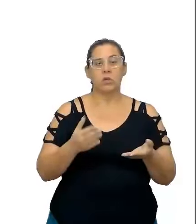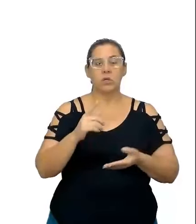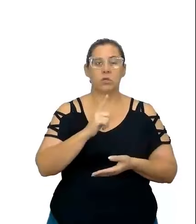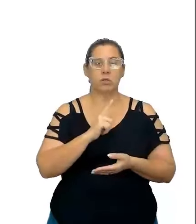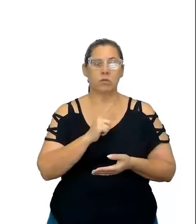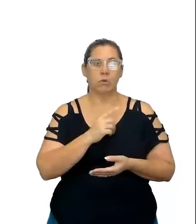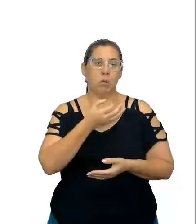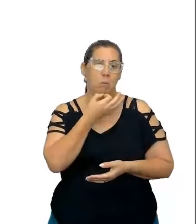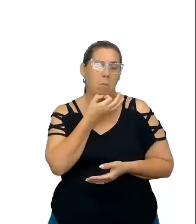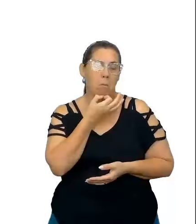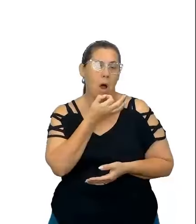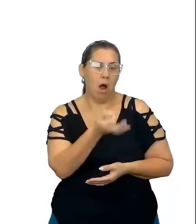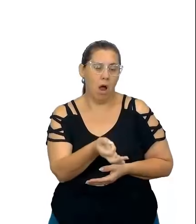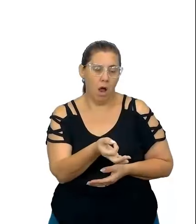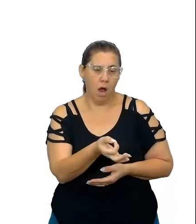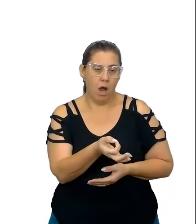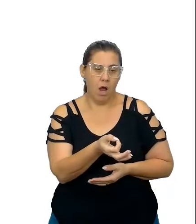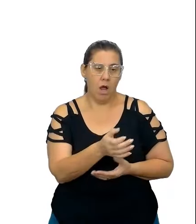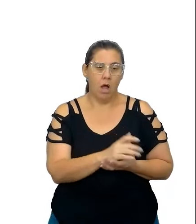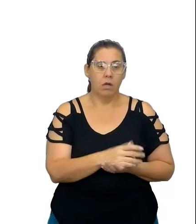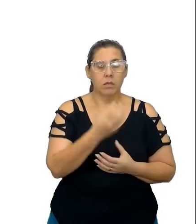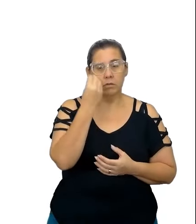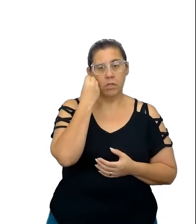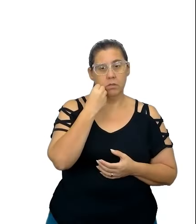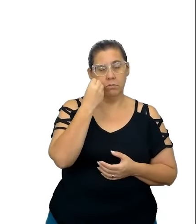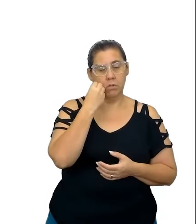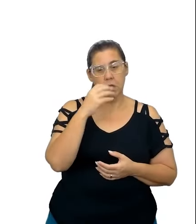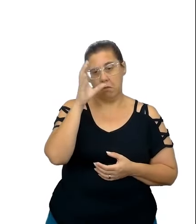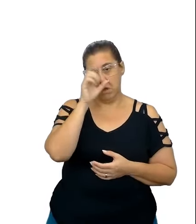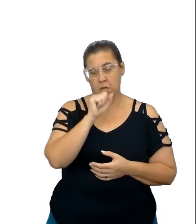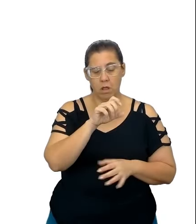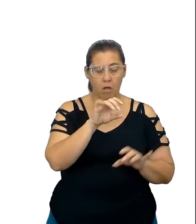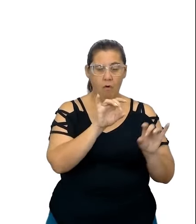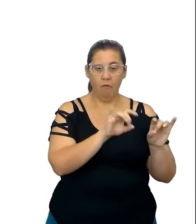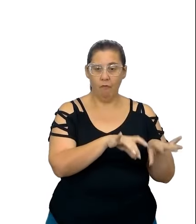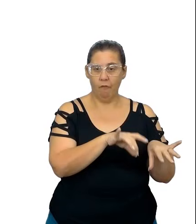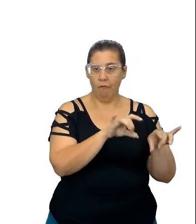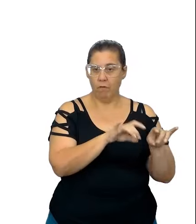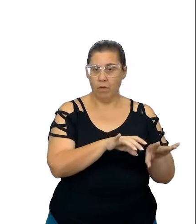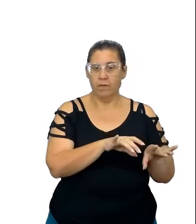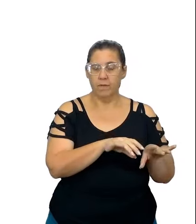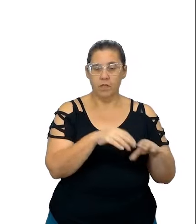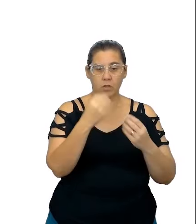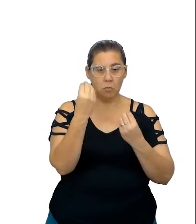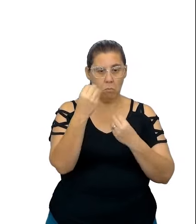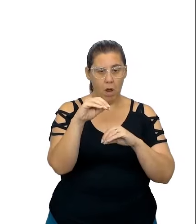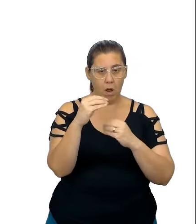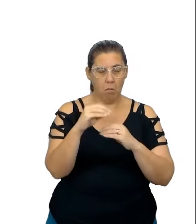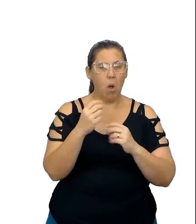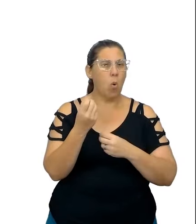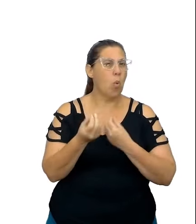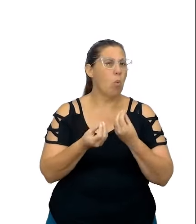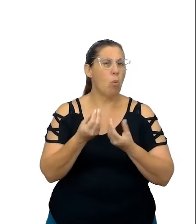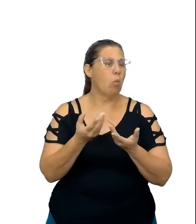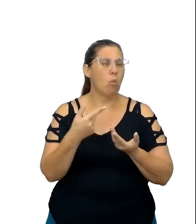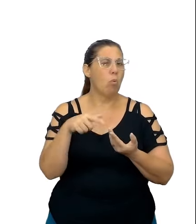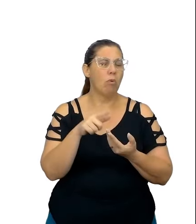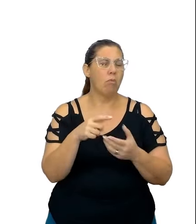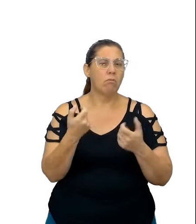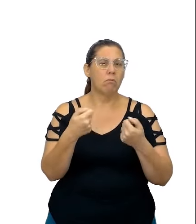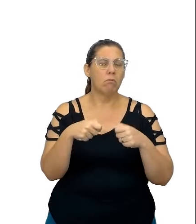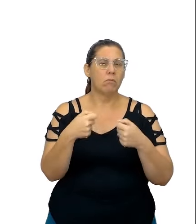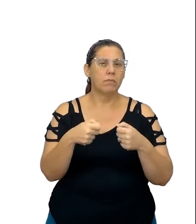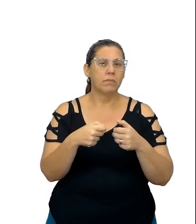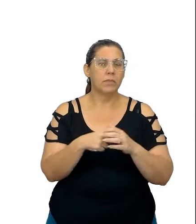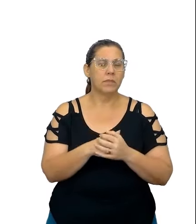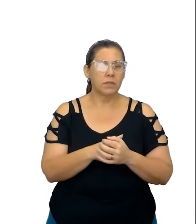como sugestão de experiência de aprendizagem a oficina de meme. O que que nós precisamos